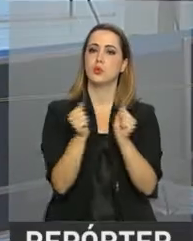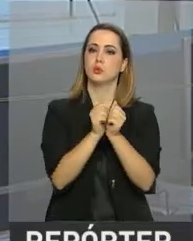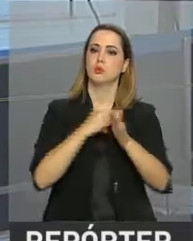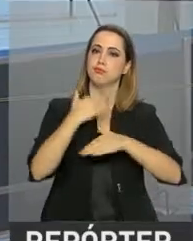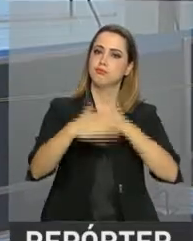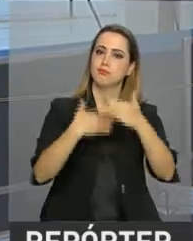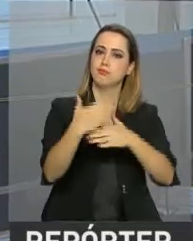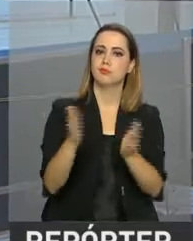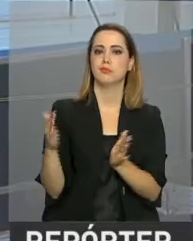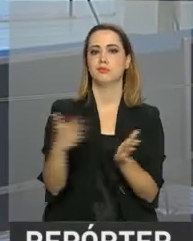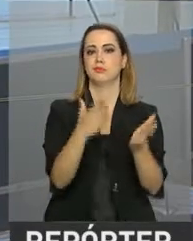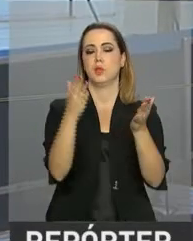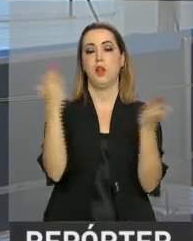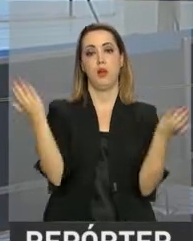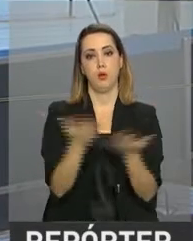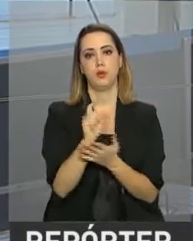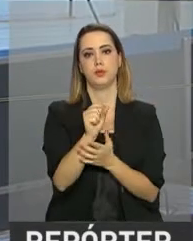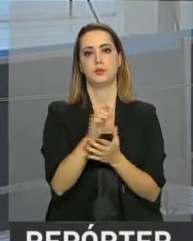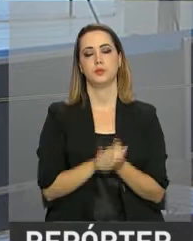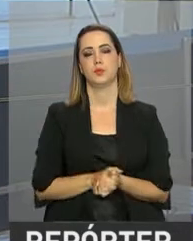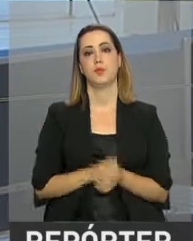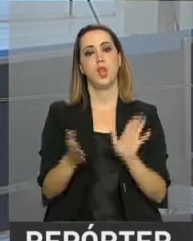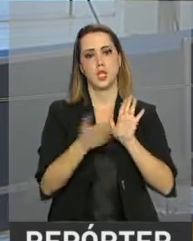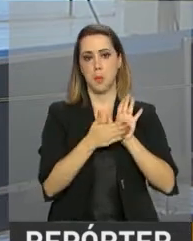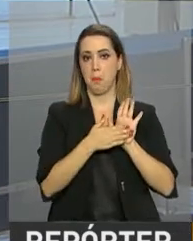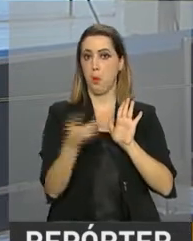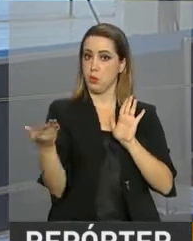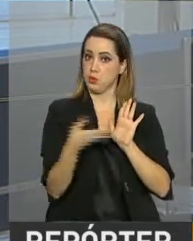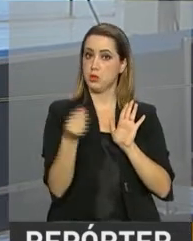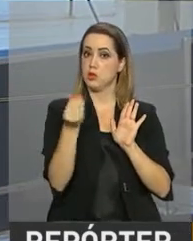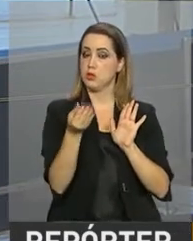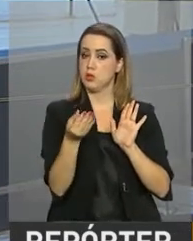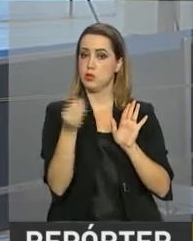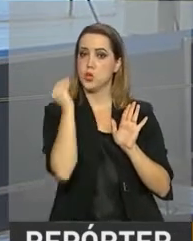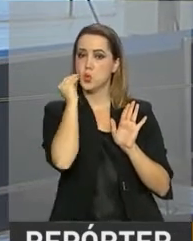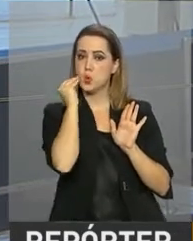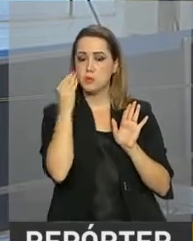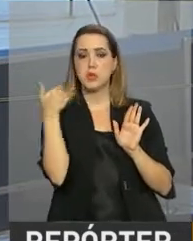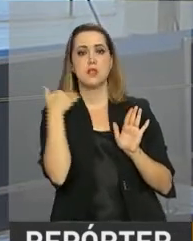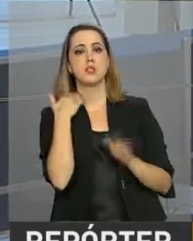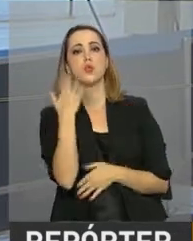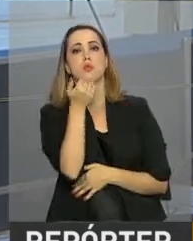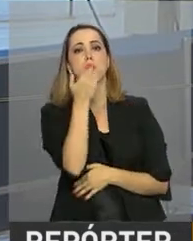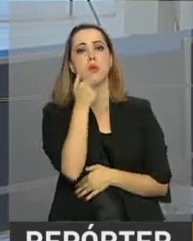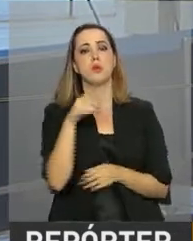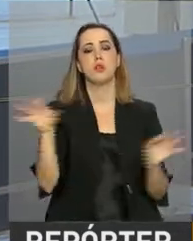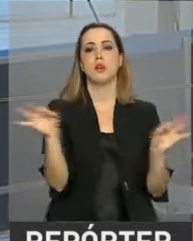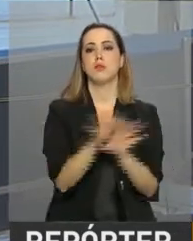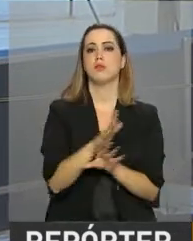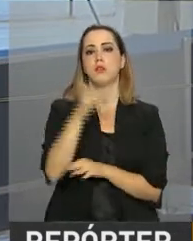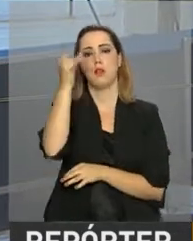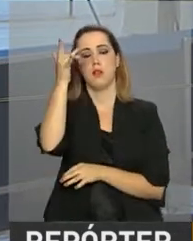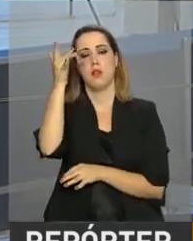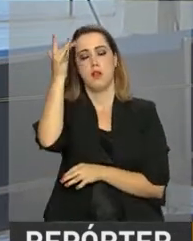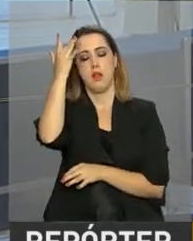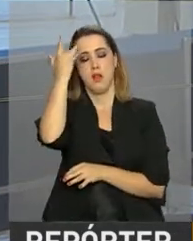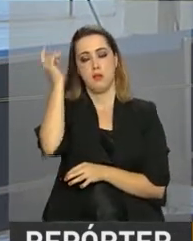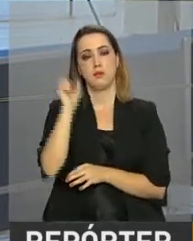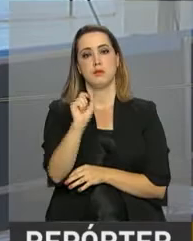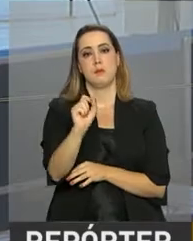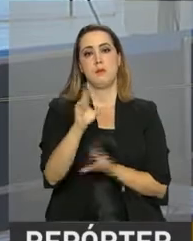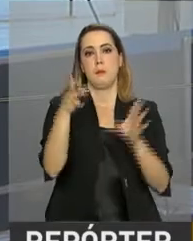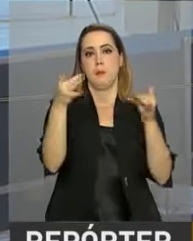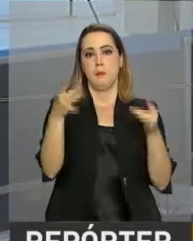essa mostra de experiências bem sucedidas de bancos de alimentos termina amanhã mais detalhes no site do ministério do desenvolvimento